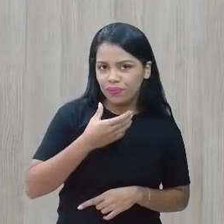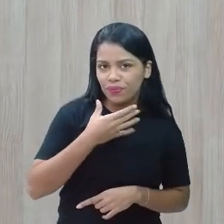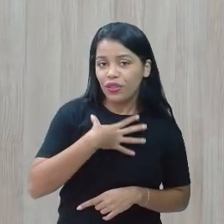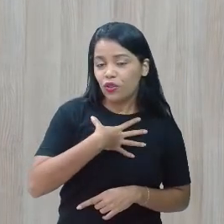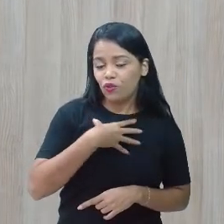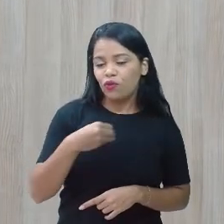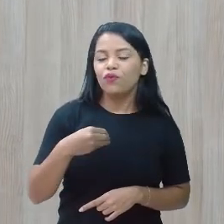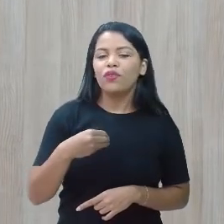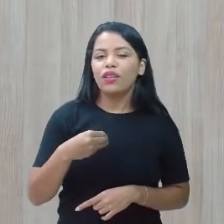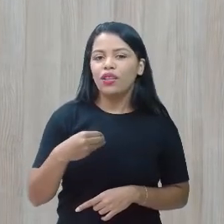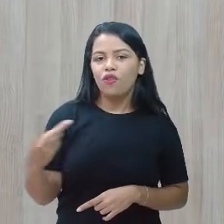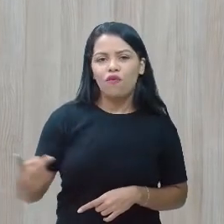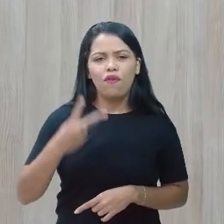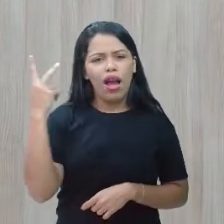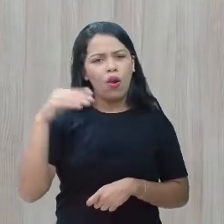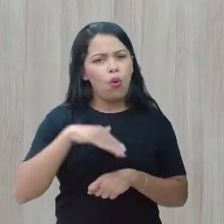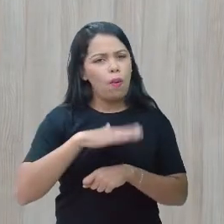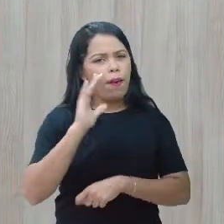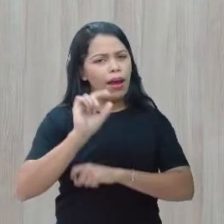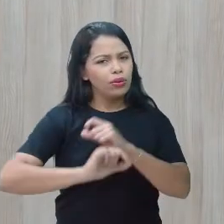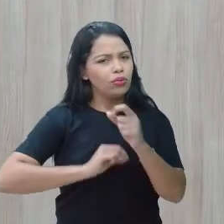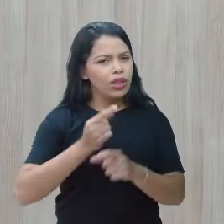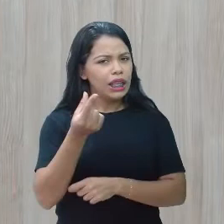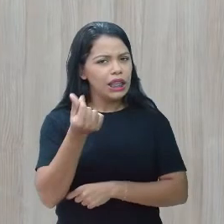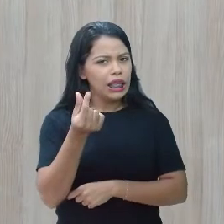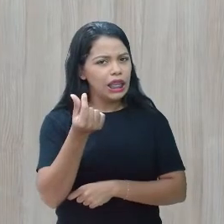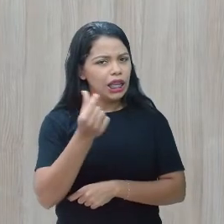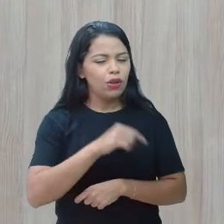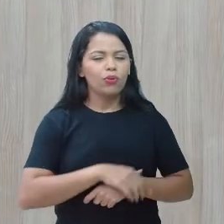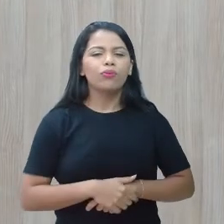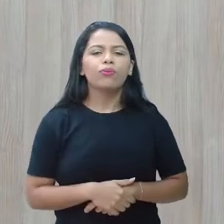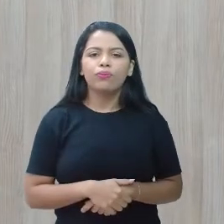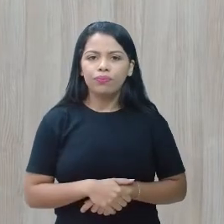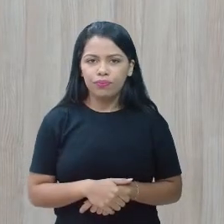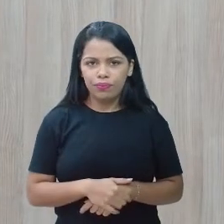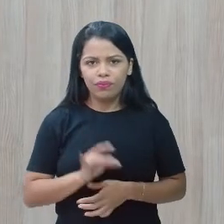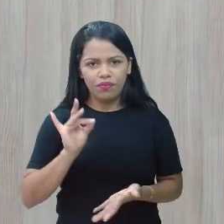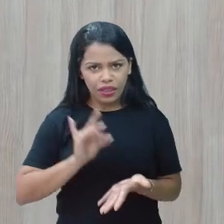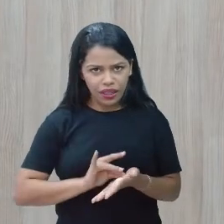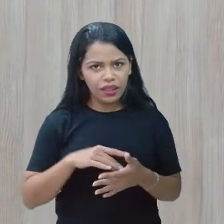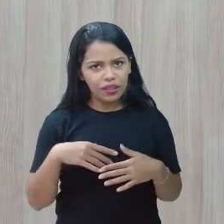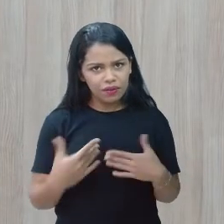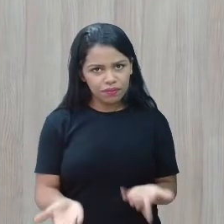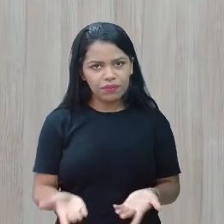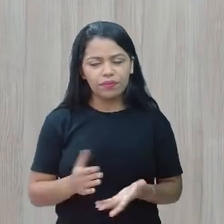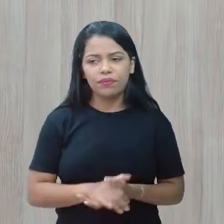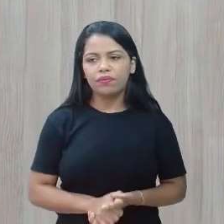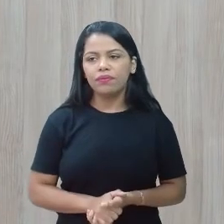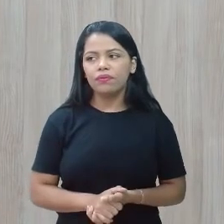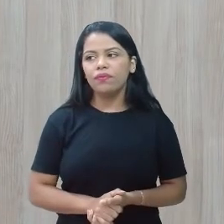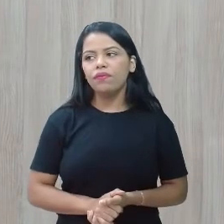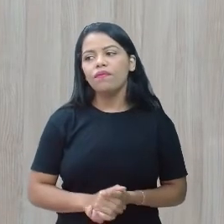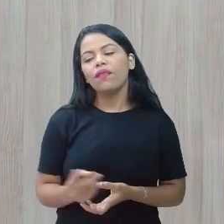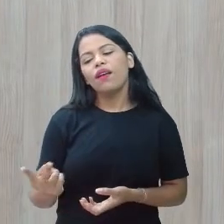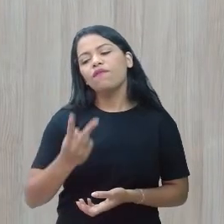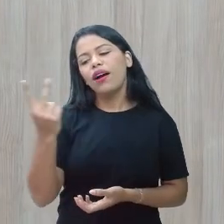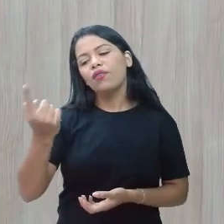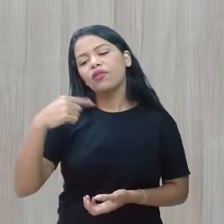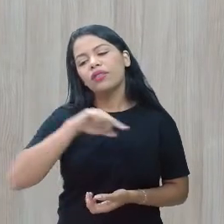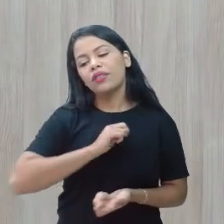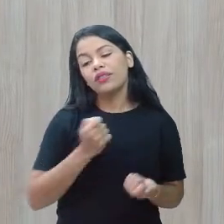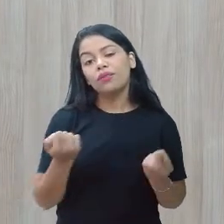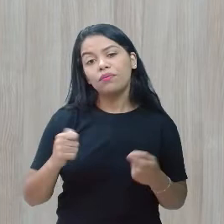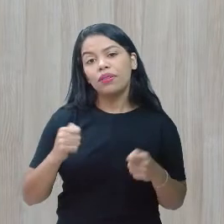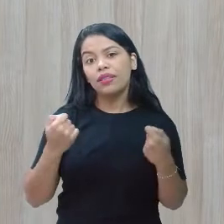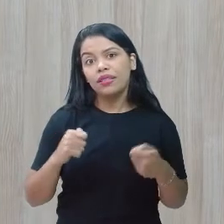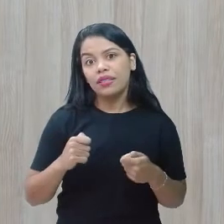vale muito mais do que aquilo que é gastado com ela. Não é verdade ou com ele? São valores que